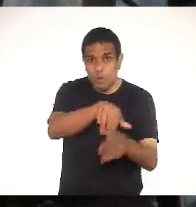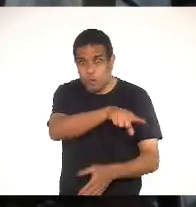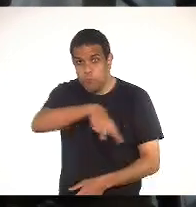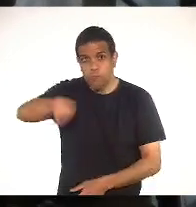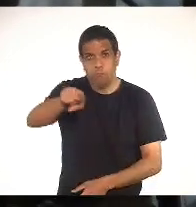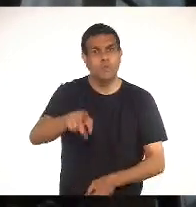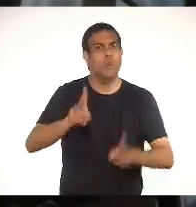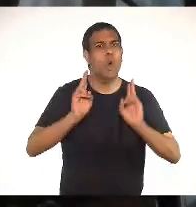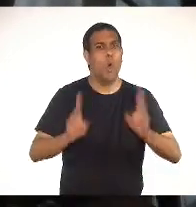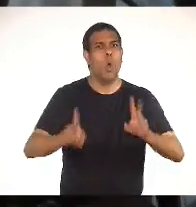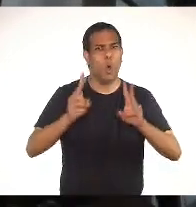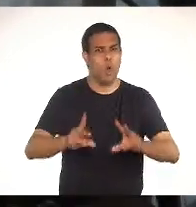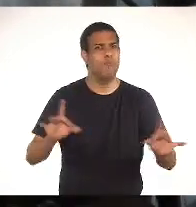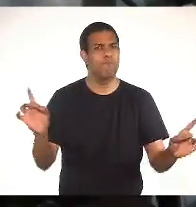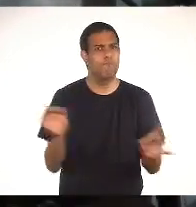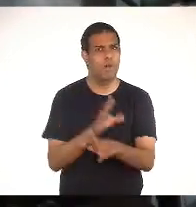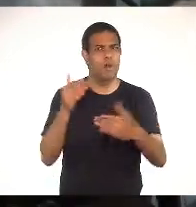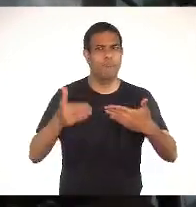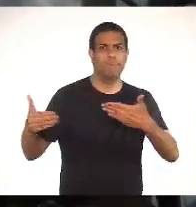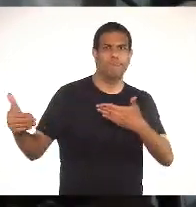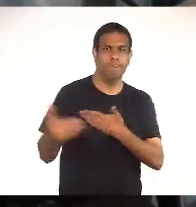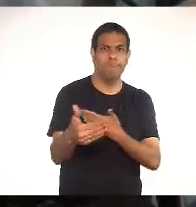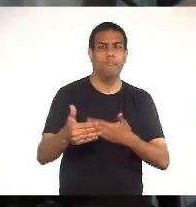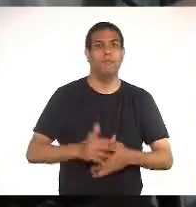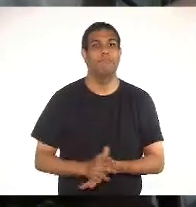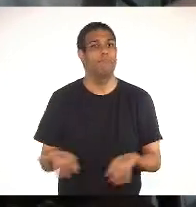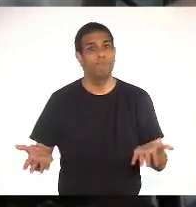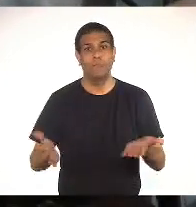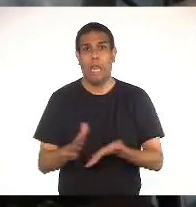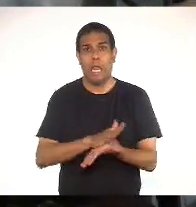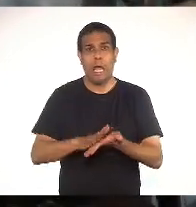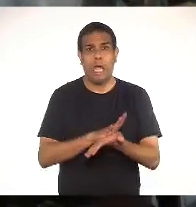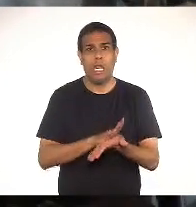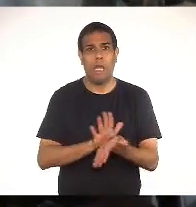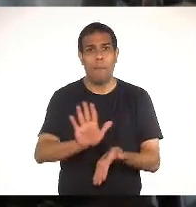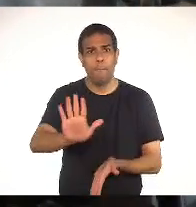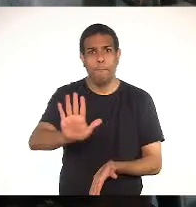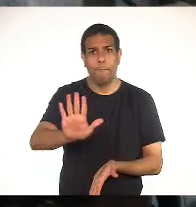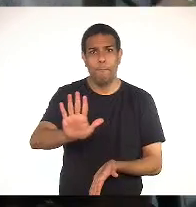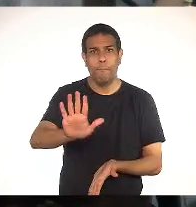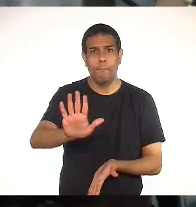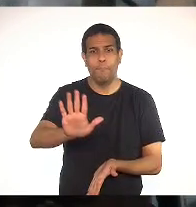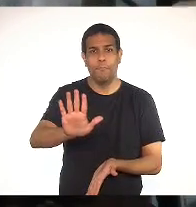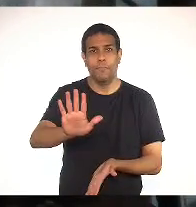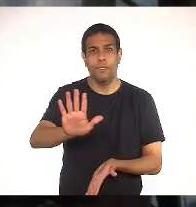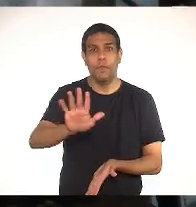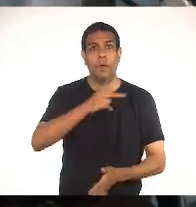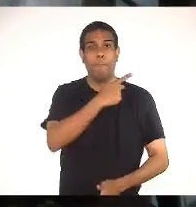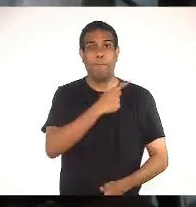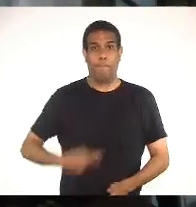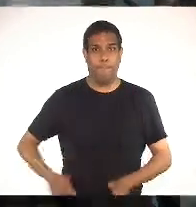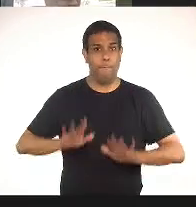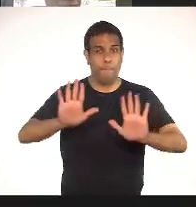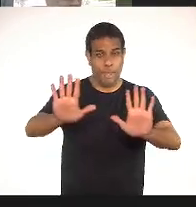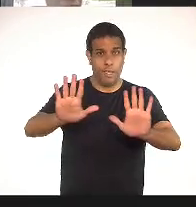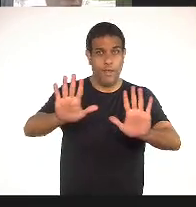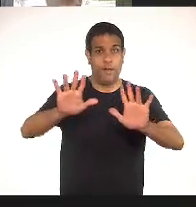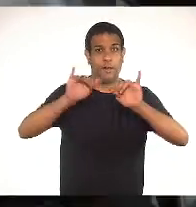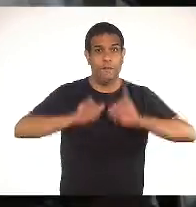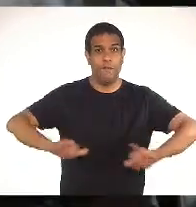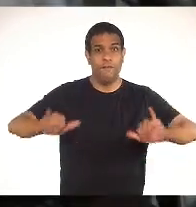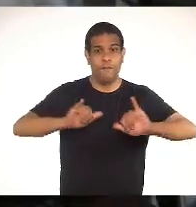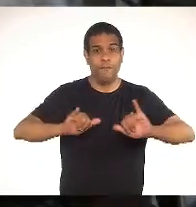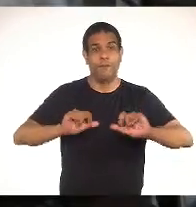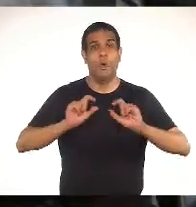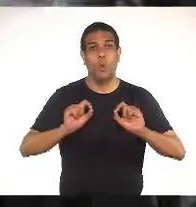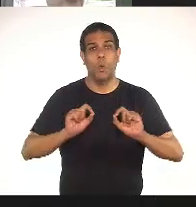aprovam, permaneçam como estão, aprovado, vai ao autógrafo. Nada mais a tratar. Senhor presidente, por favor, para a declaração, presidente. Declaração de voto,